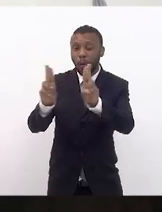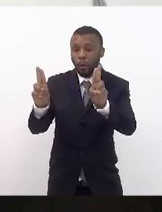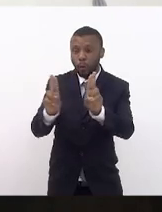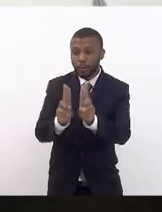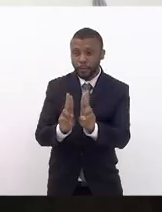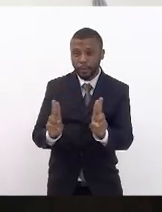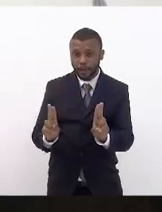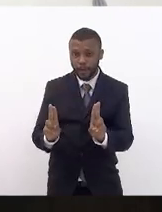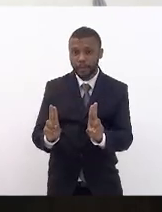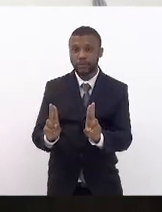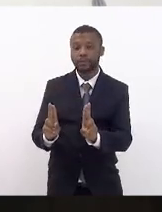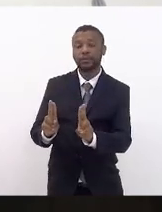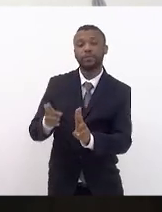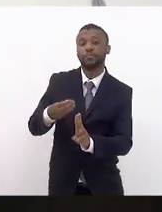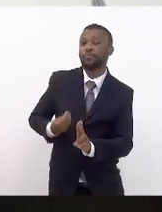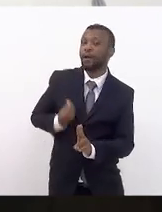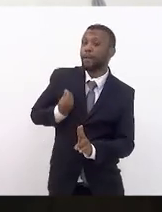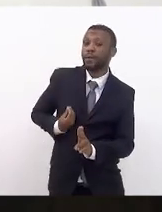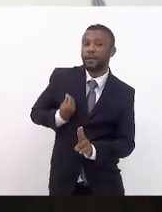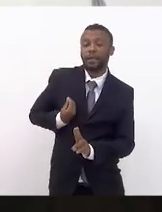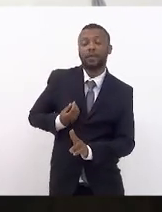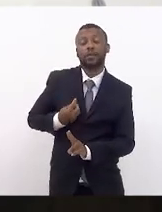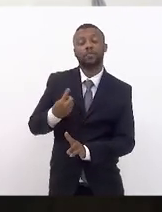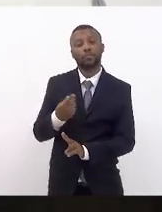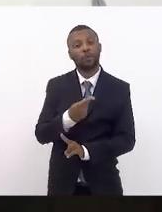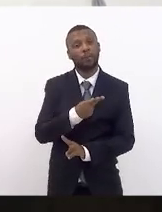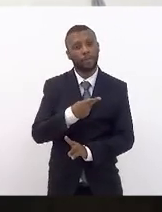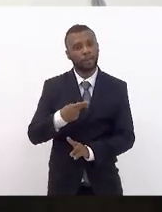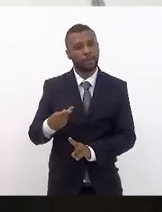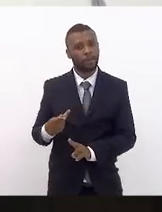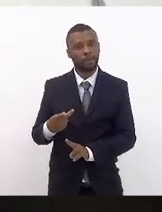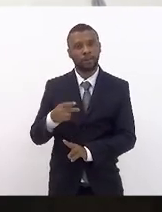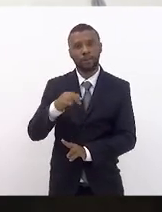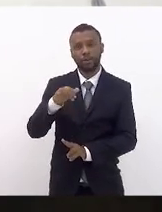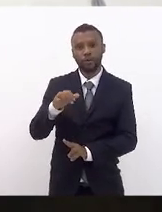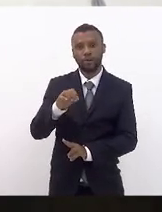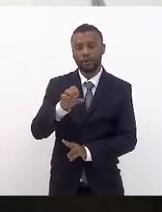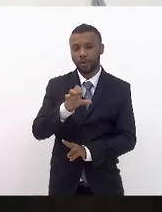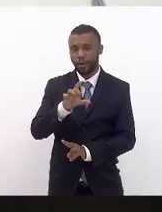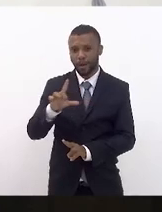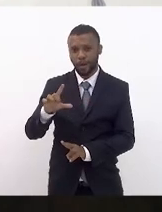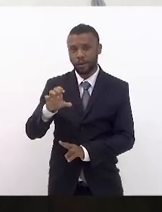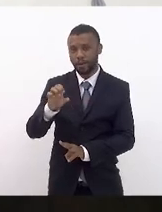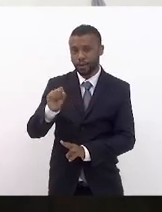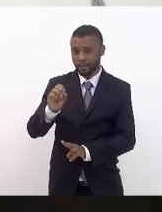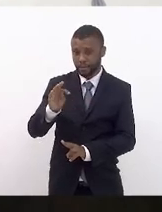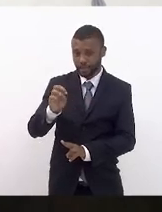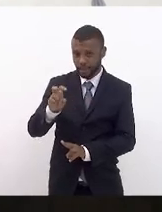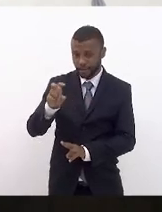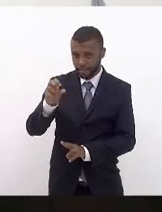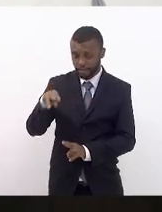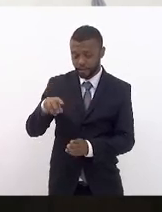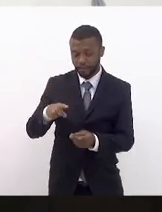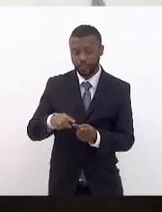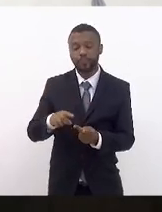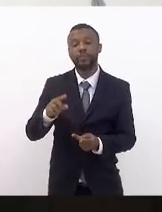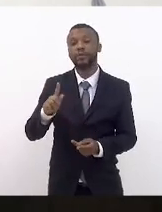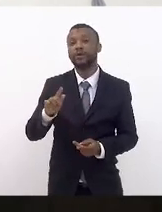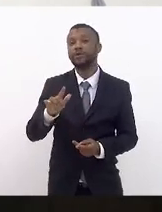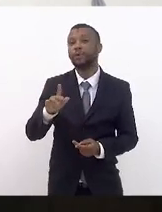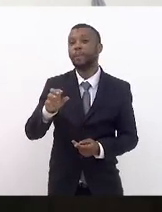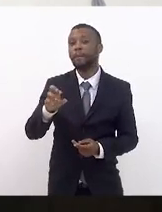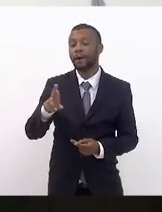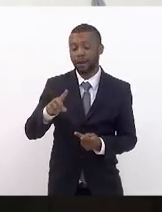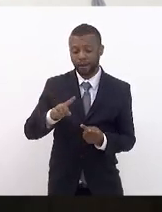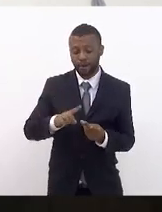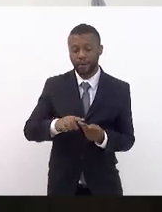hoje, sobre a presença do nosso presidente Joé Sestelo, Gilmar Pacheco, Carlos